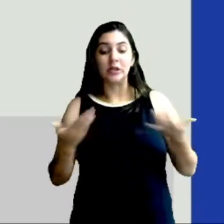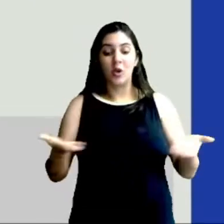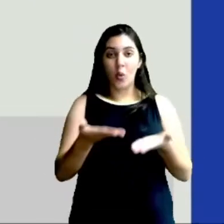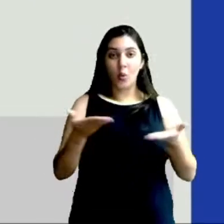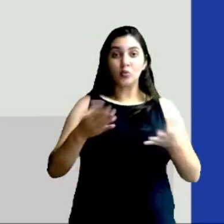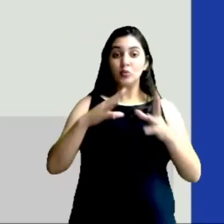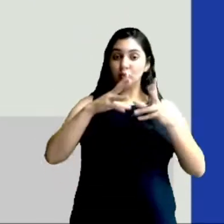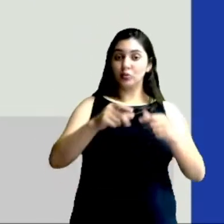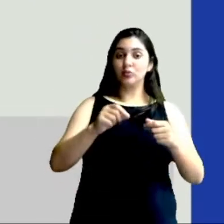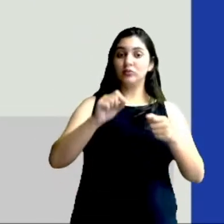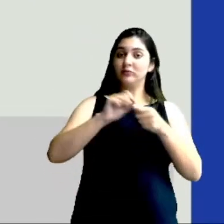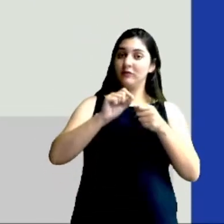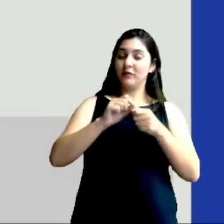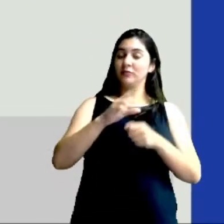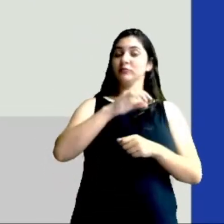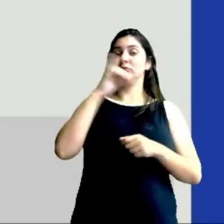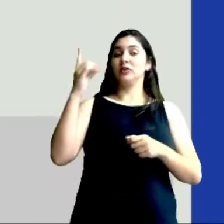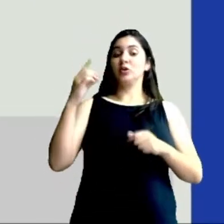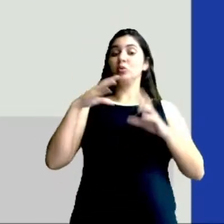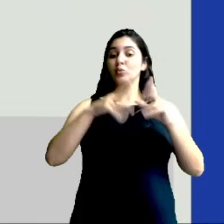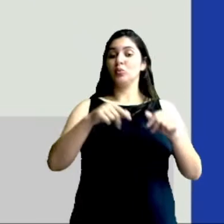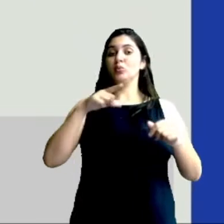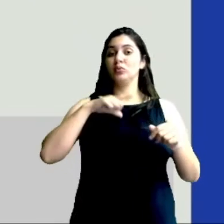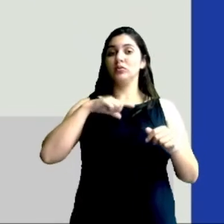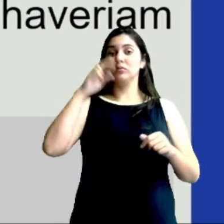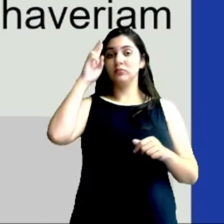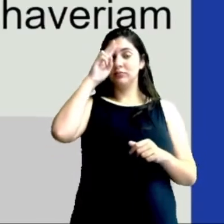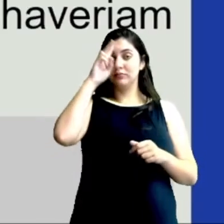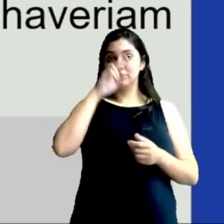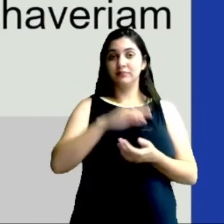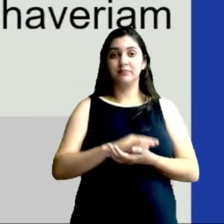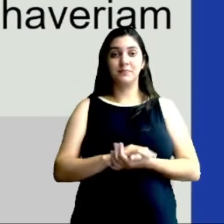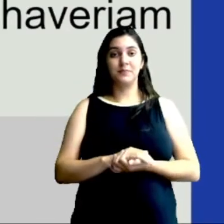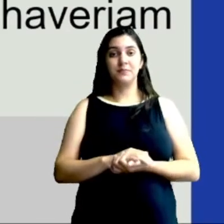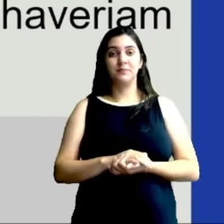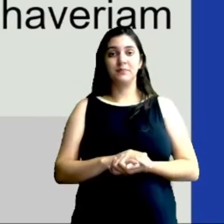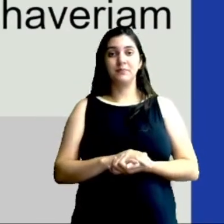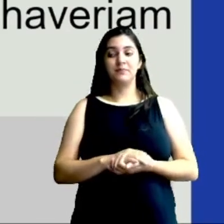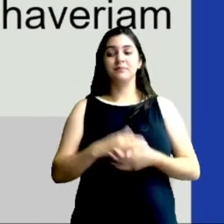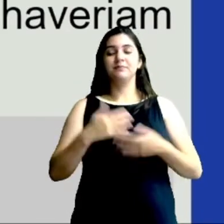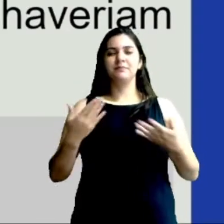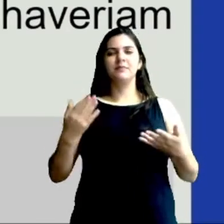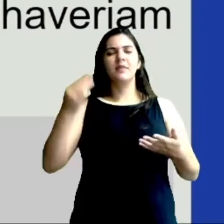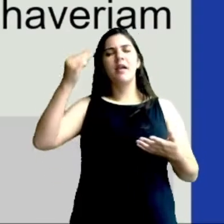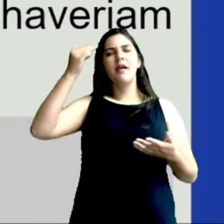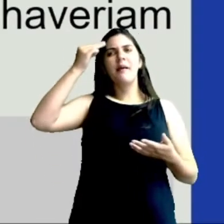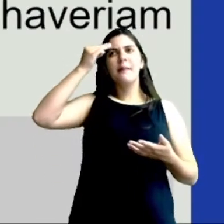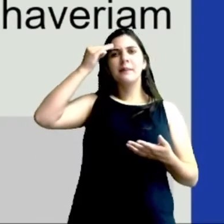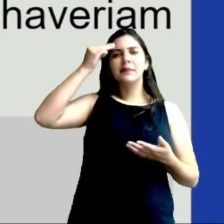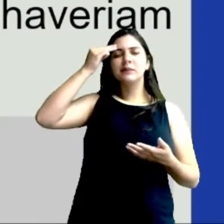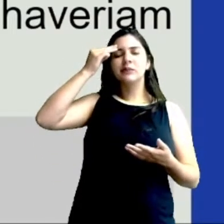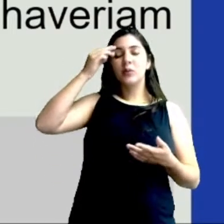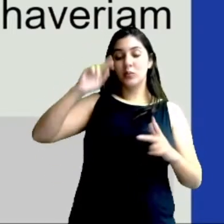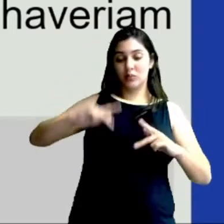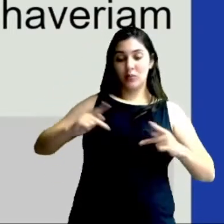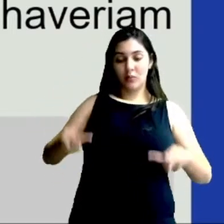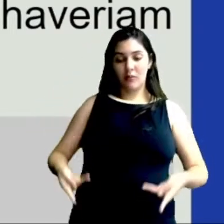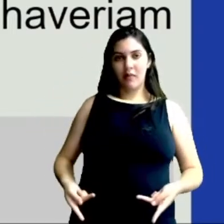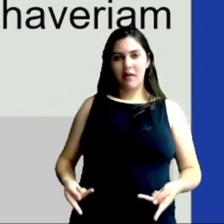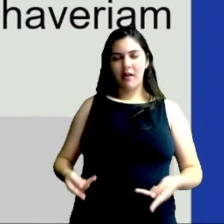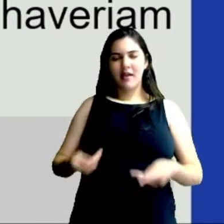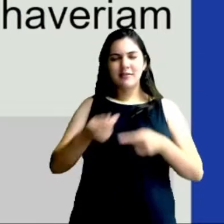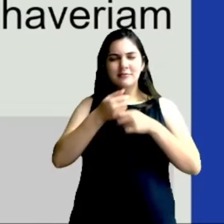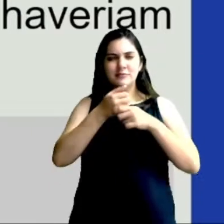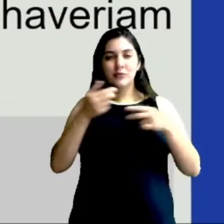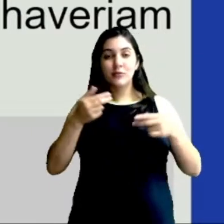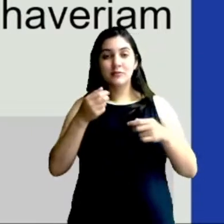isso vai construir um dia e tudo isso também tem uma história e a memória humana é algo surpreendente